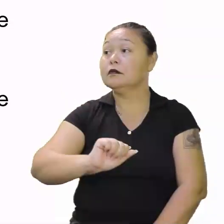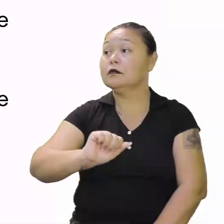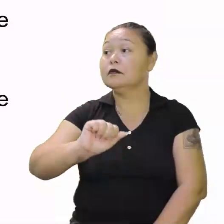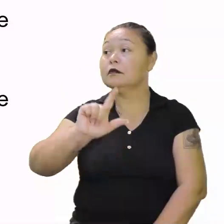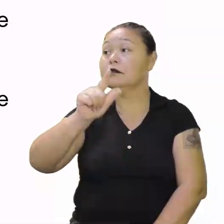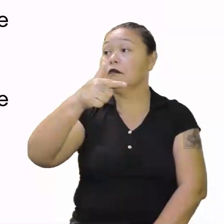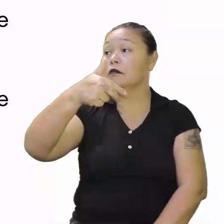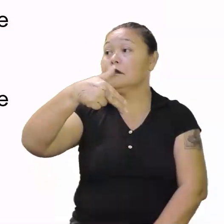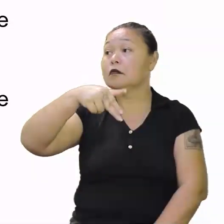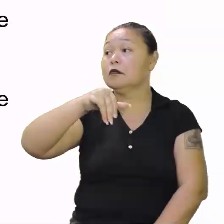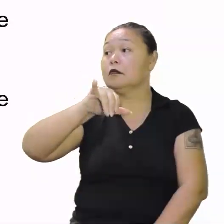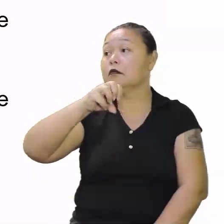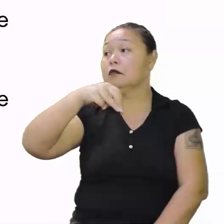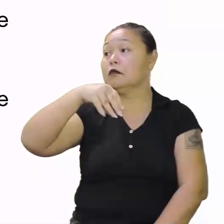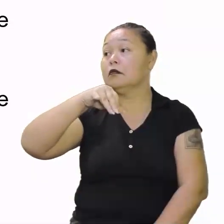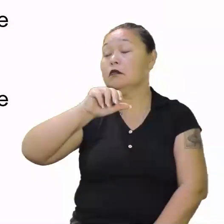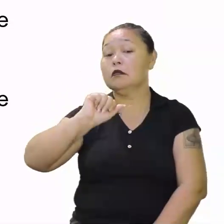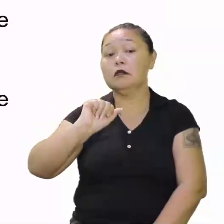a alquimia